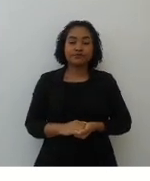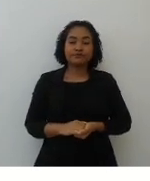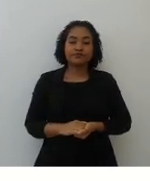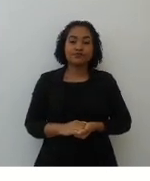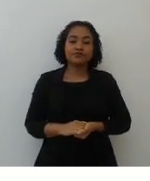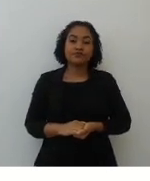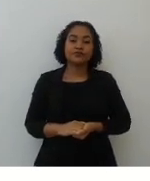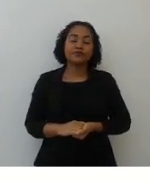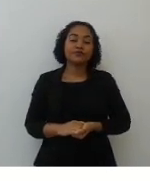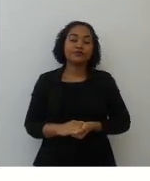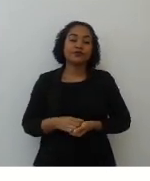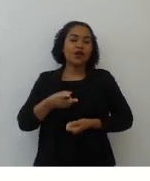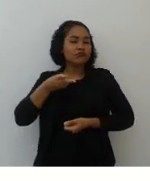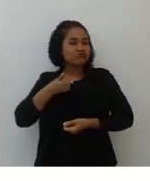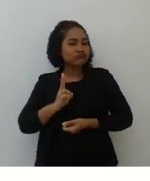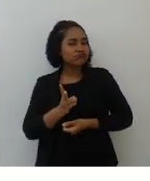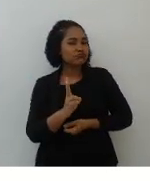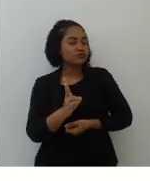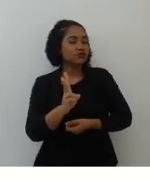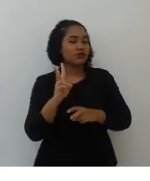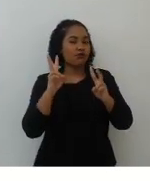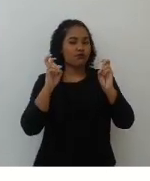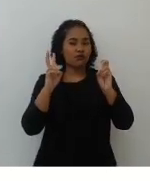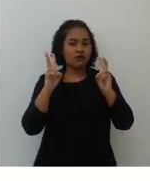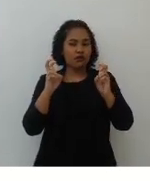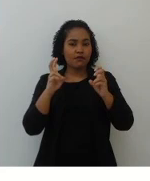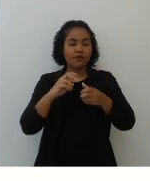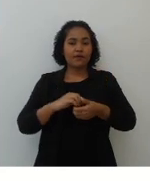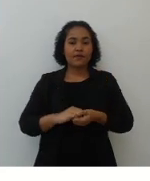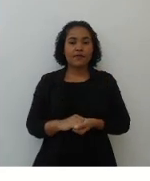vamos dar continuidade